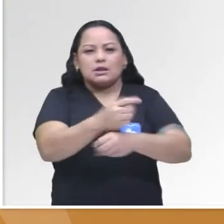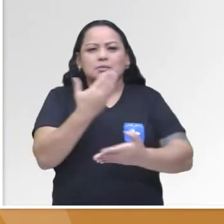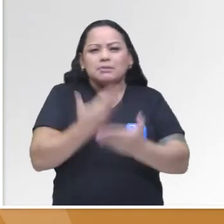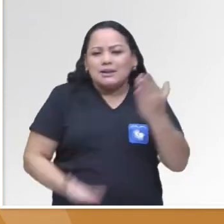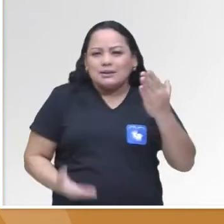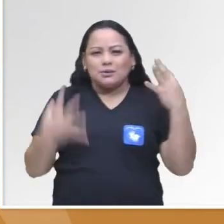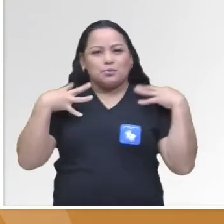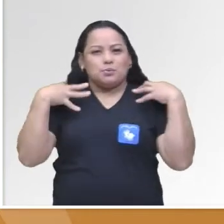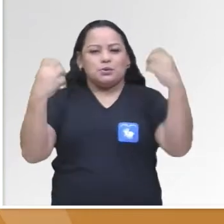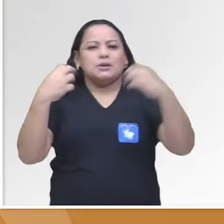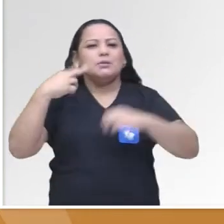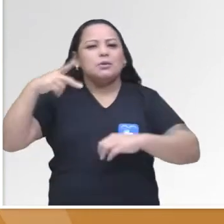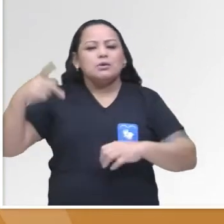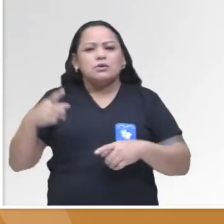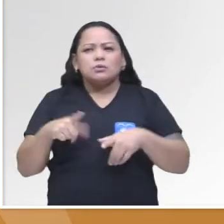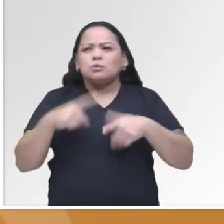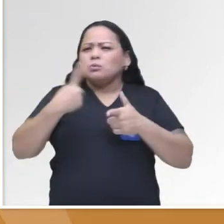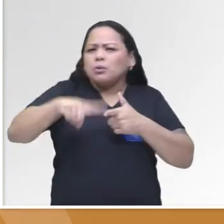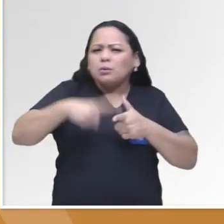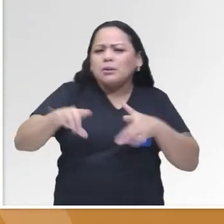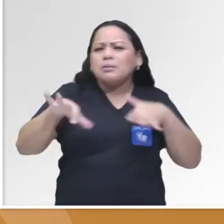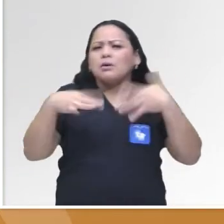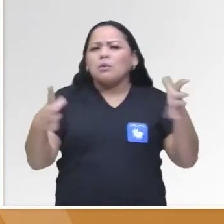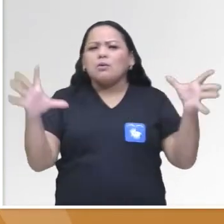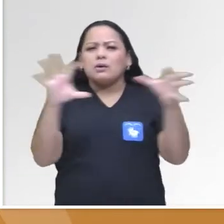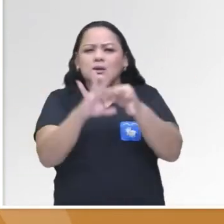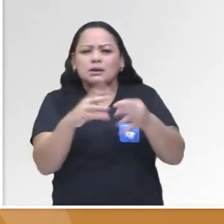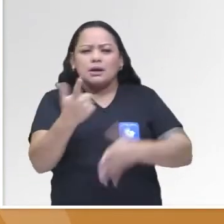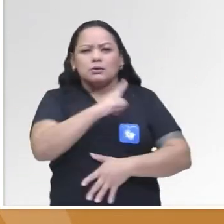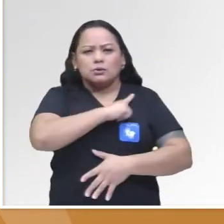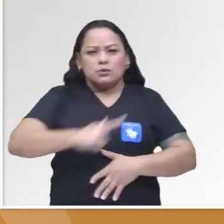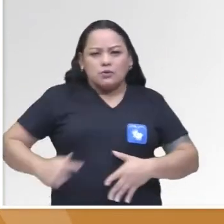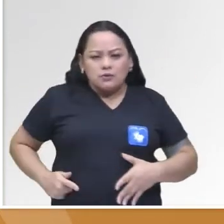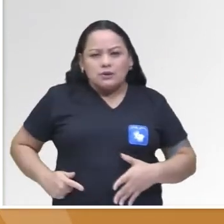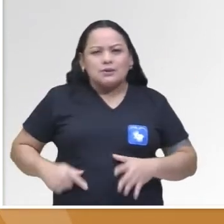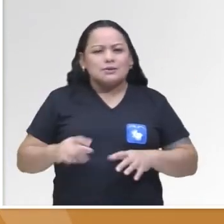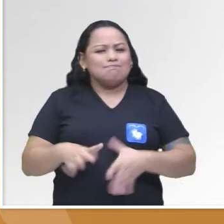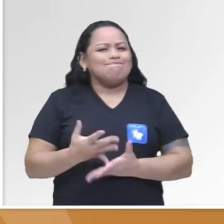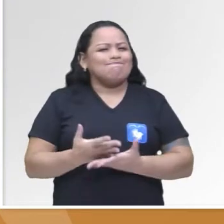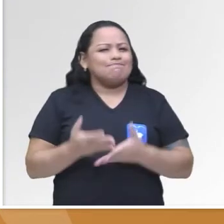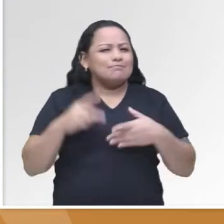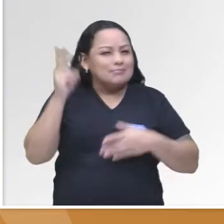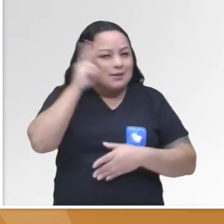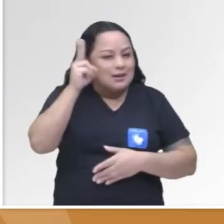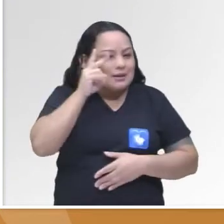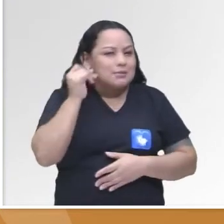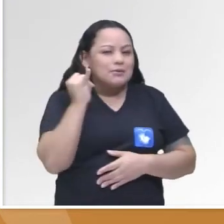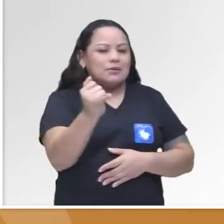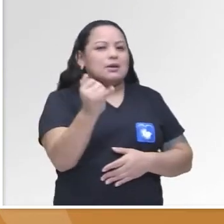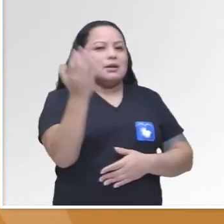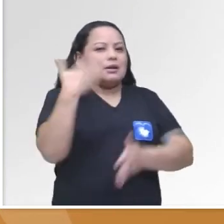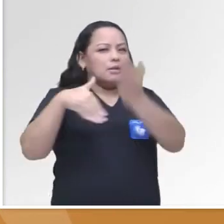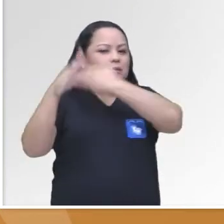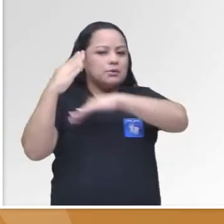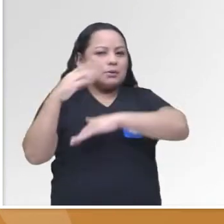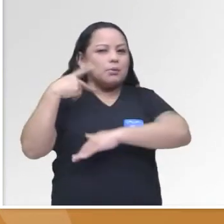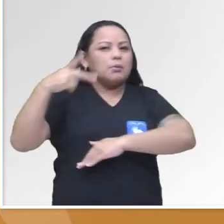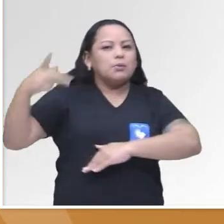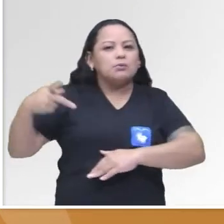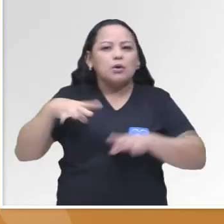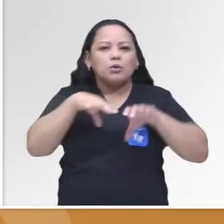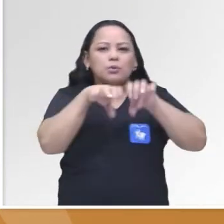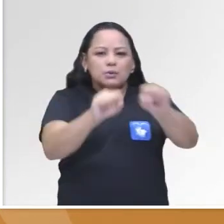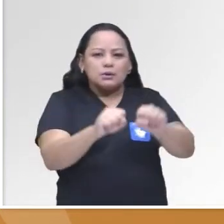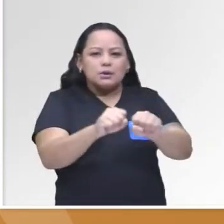poder. Qual é o grande problema associado a esses governantes perderem poder? Lembra? Nós falamos que a política era dominada